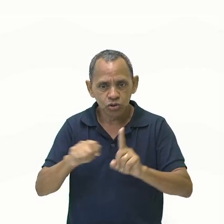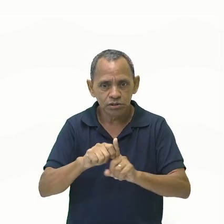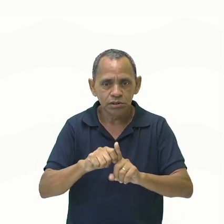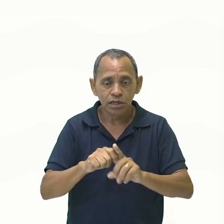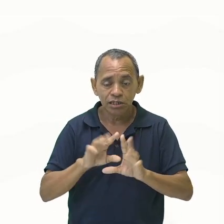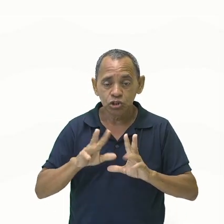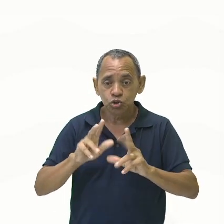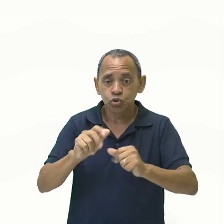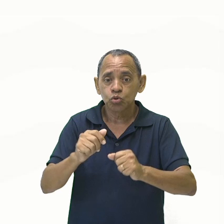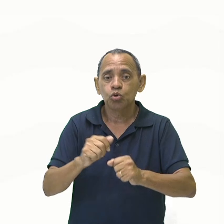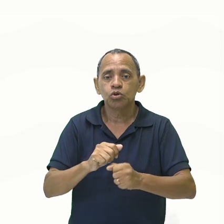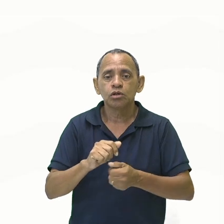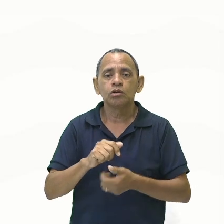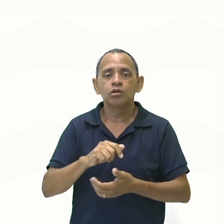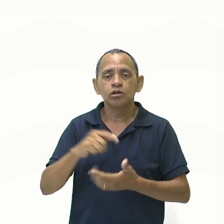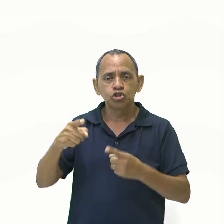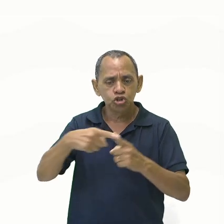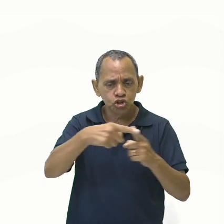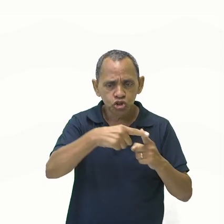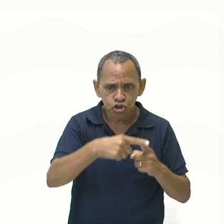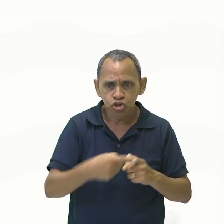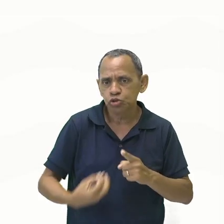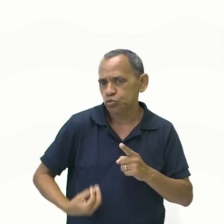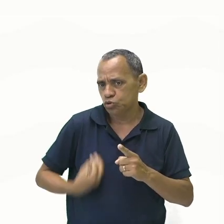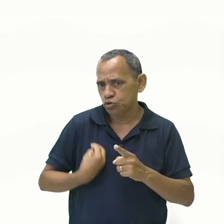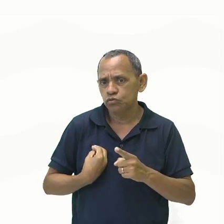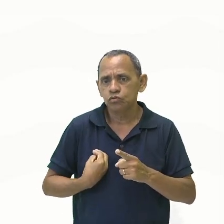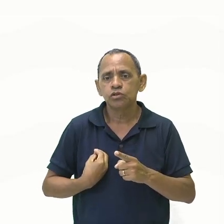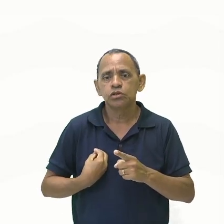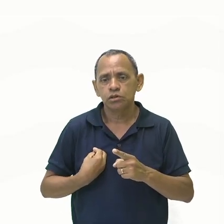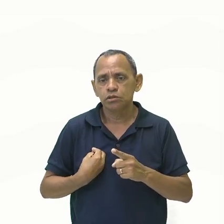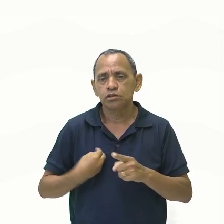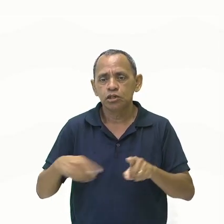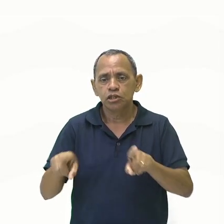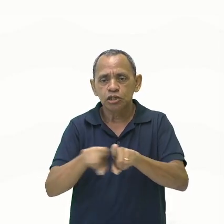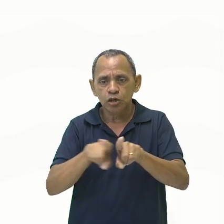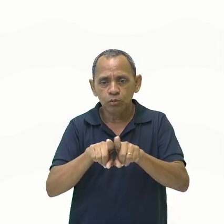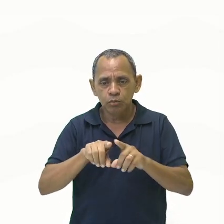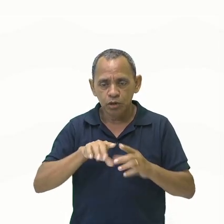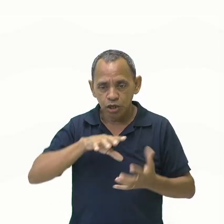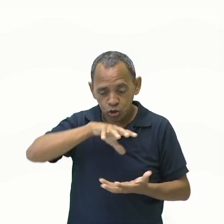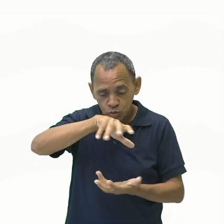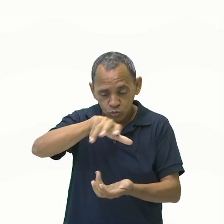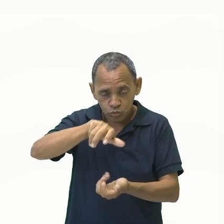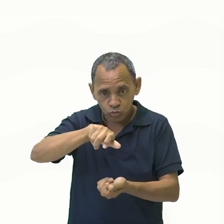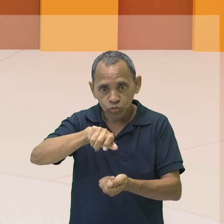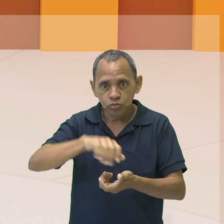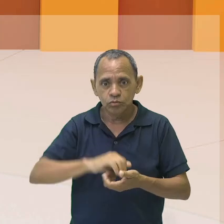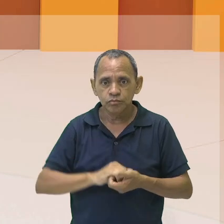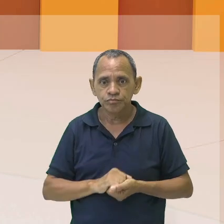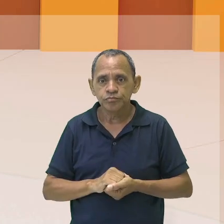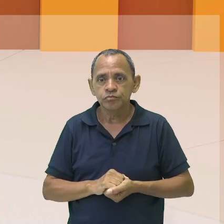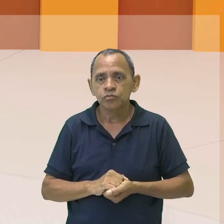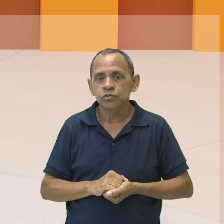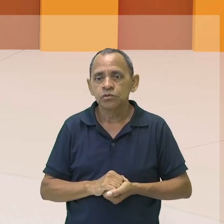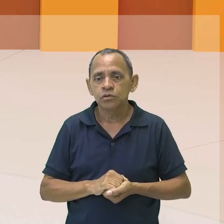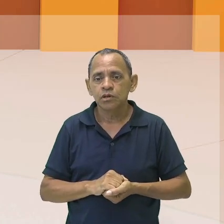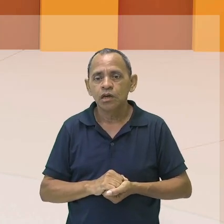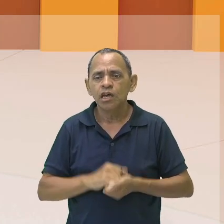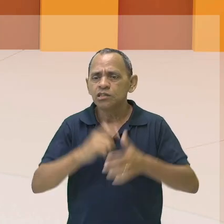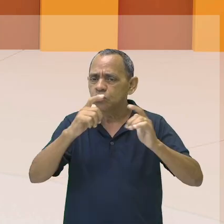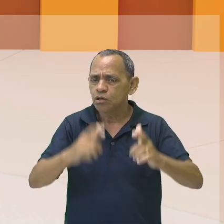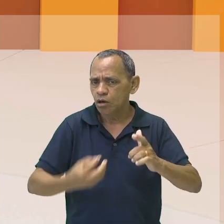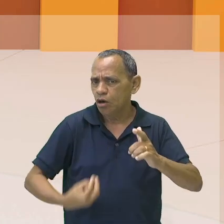a gente precisa cuidar desse meio ambiente. É onde a gente vive, é onde a gente é de onde a